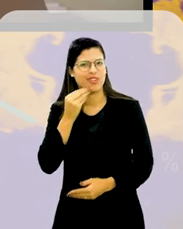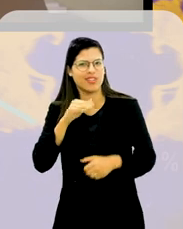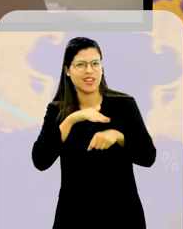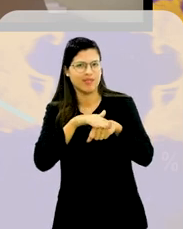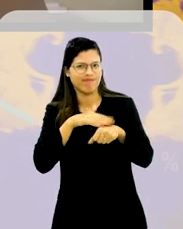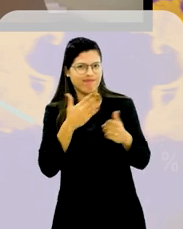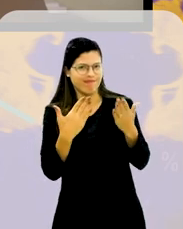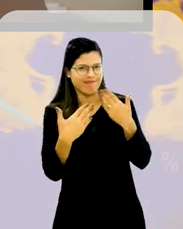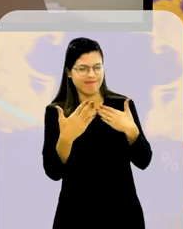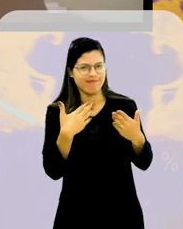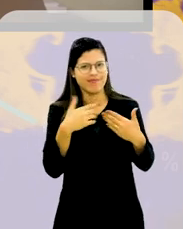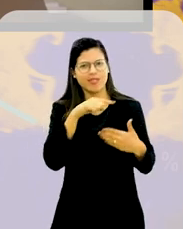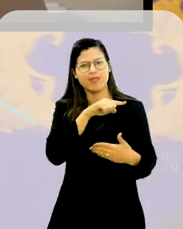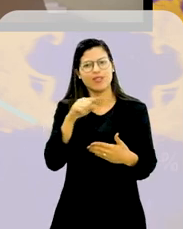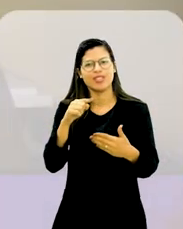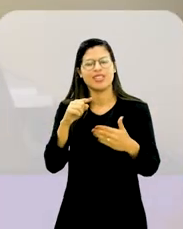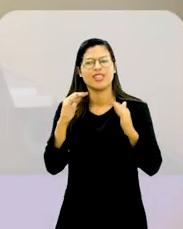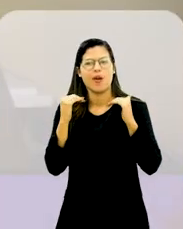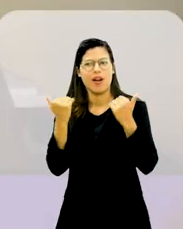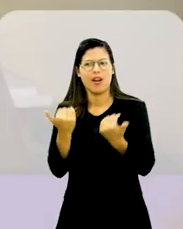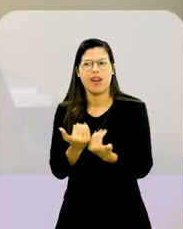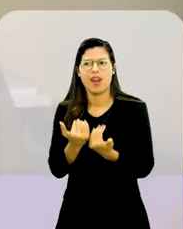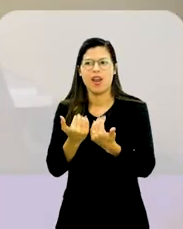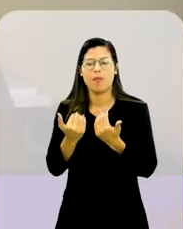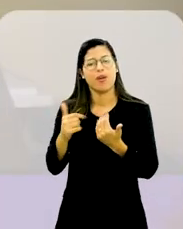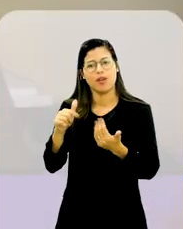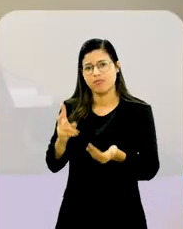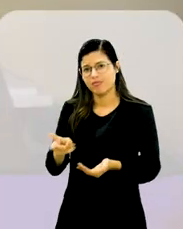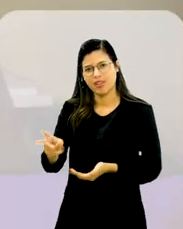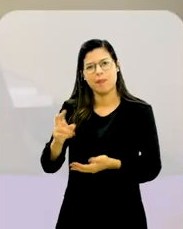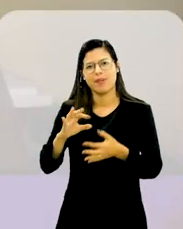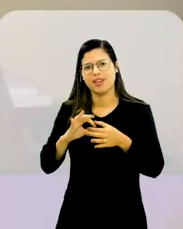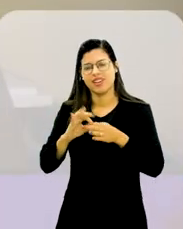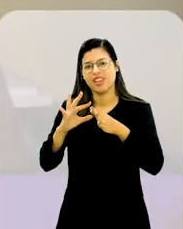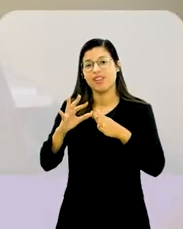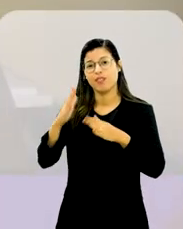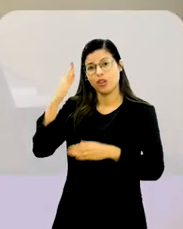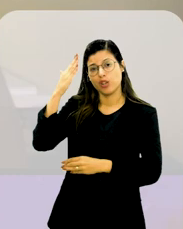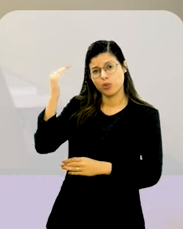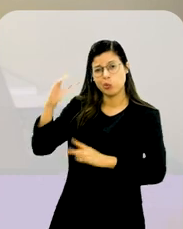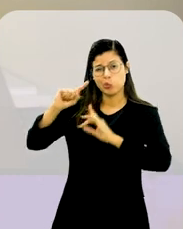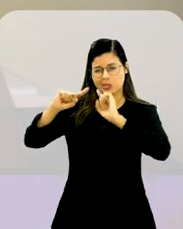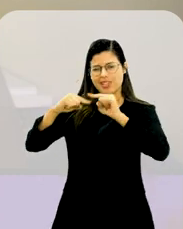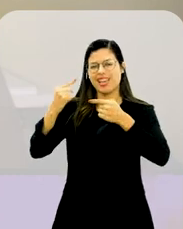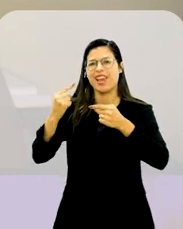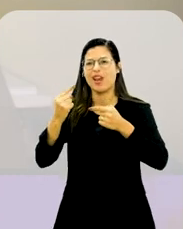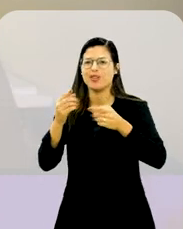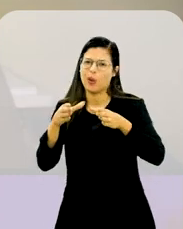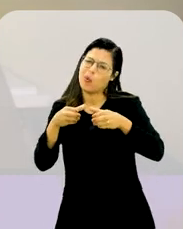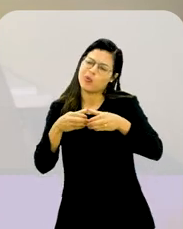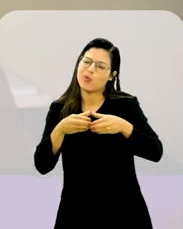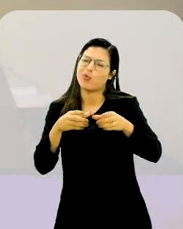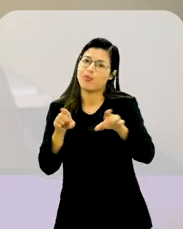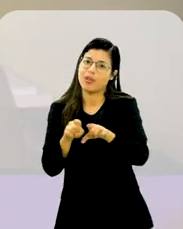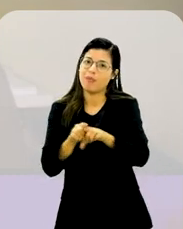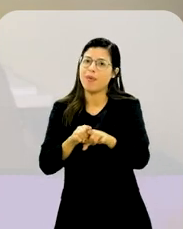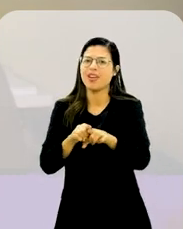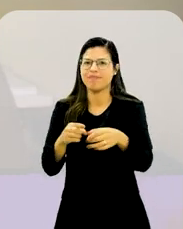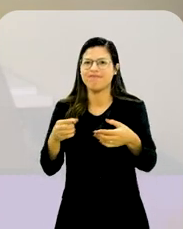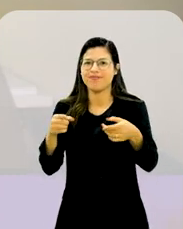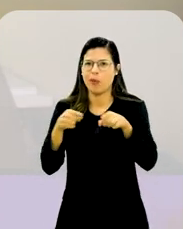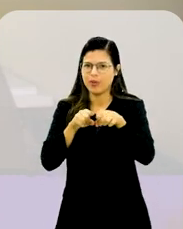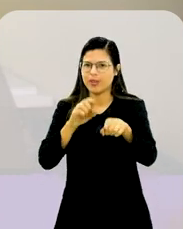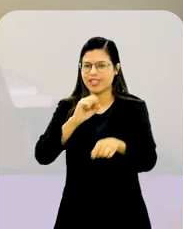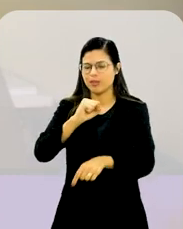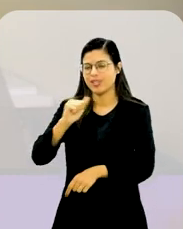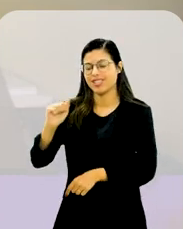Rui Muito obrigado pela oportunidade de conversar com vocês aqui no Arena esportiva tô sempre à disposição e sucesso aos clubes aí que